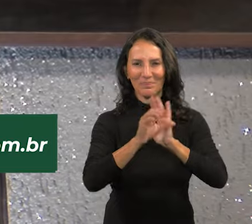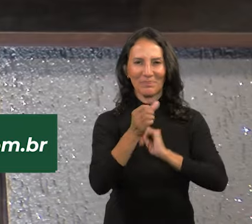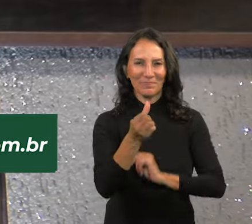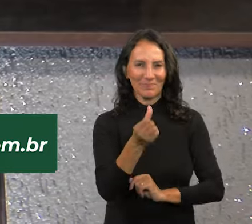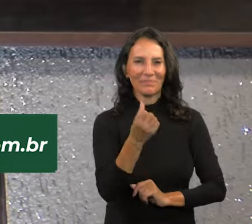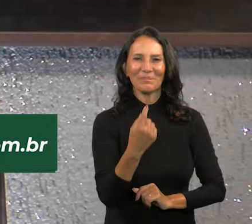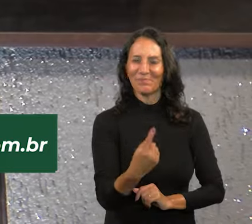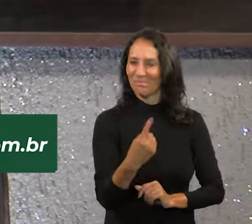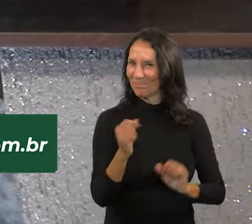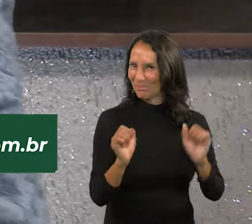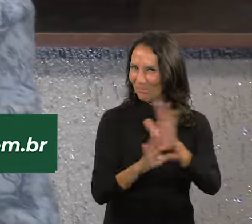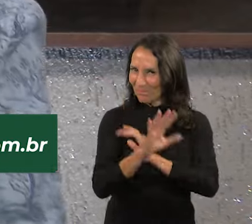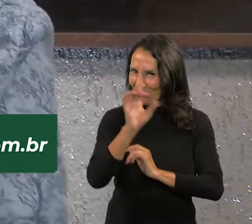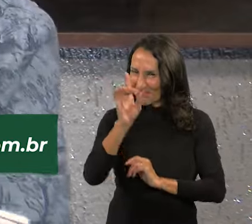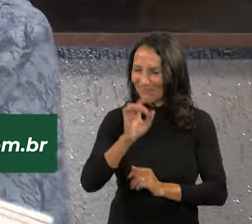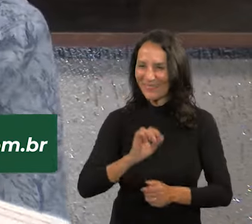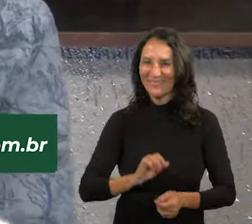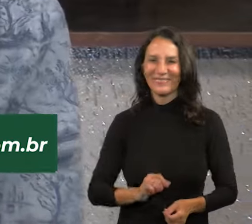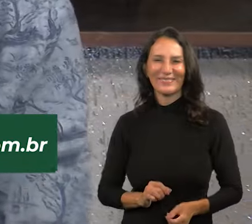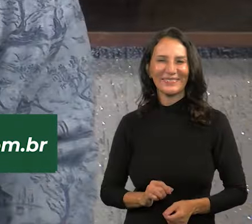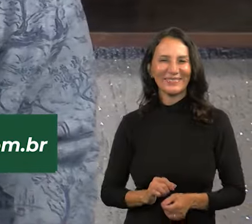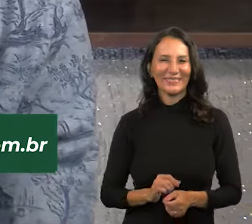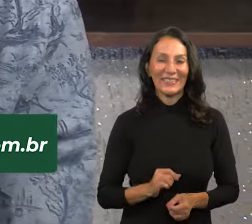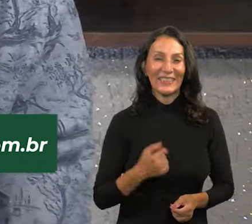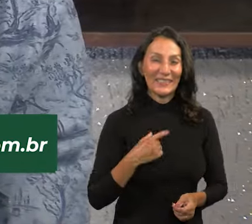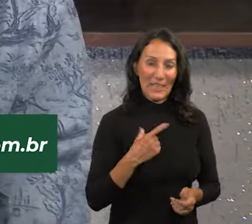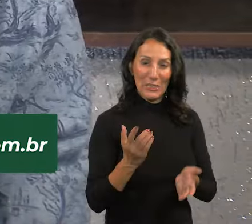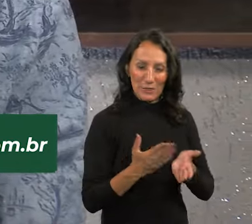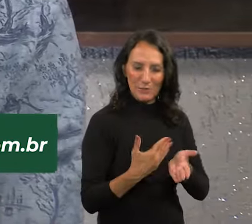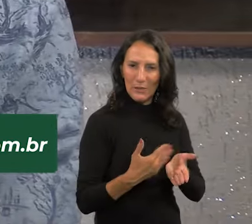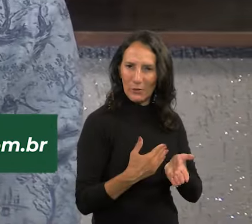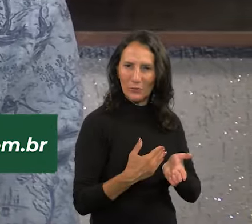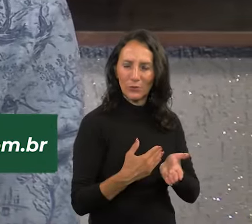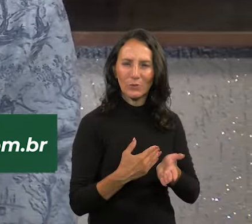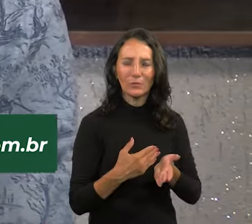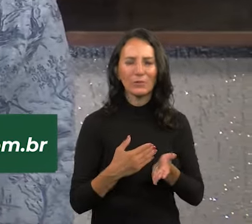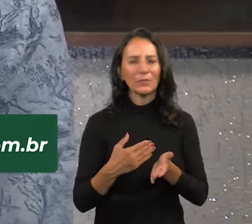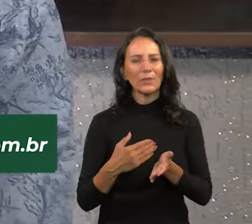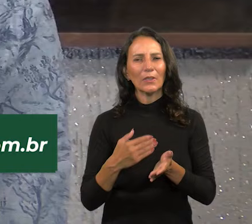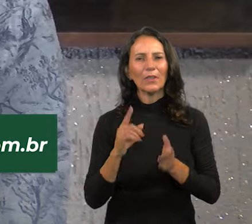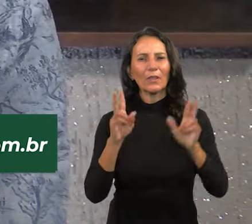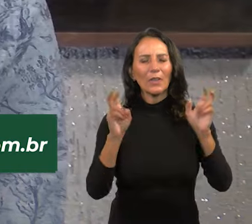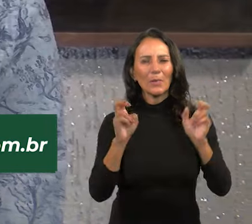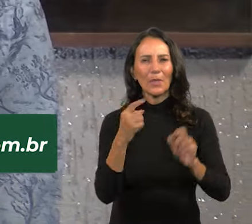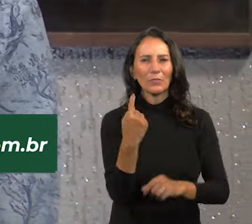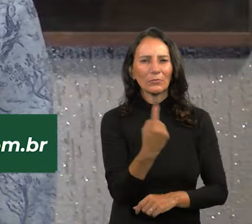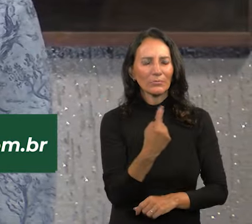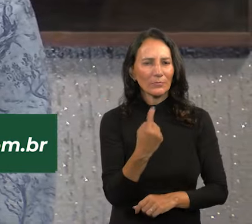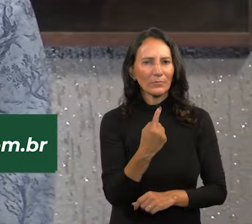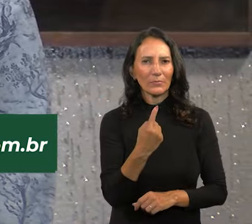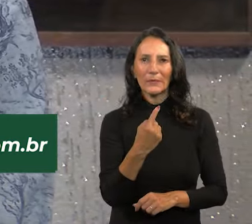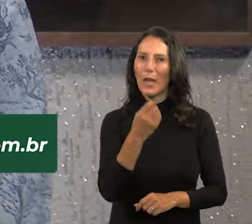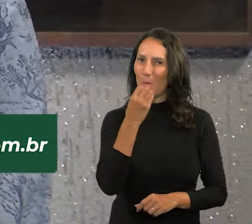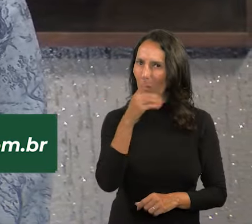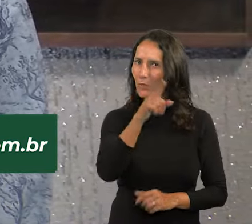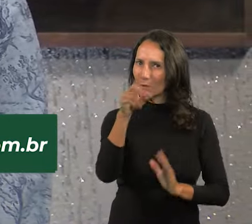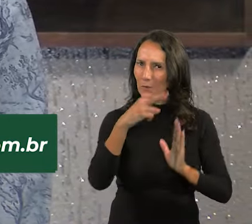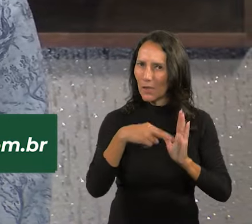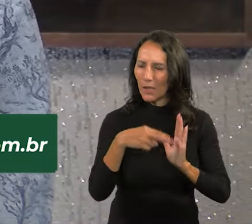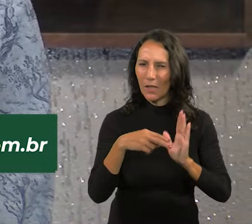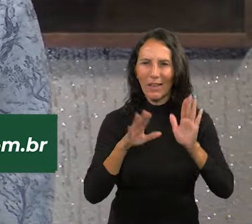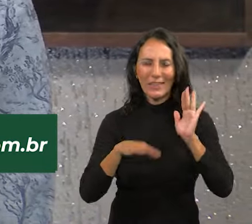a Deus. Esse livro aqui, Solidão, vale a pena você ler, porque muitas vezes no meio da